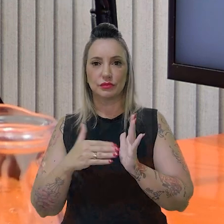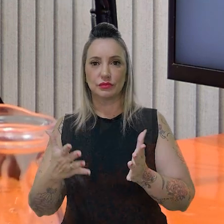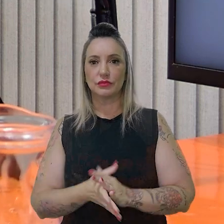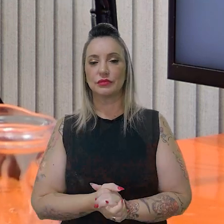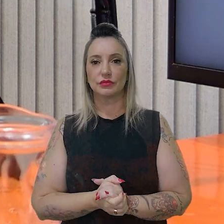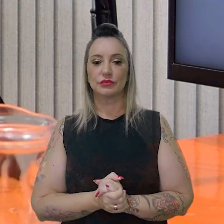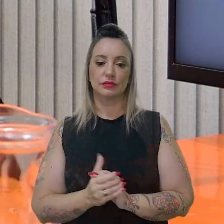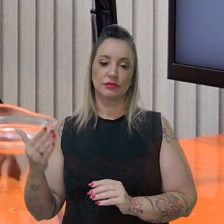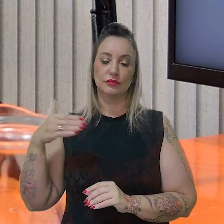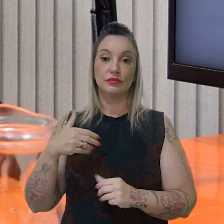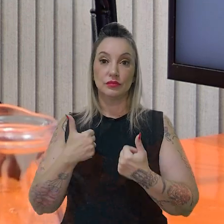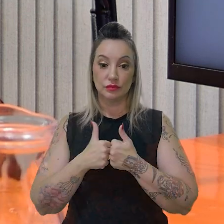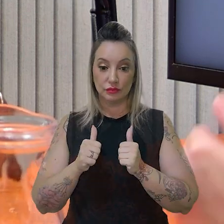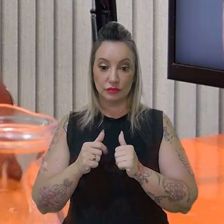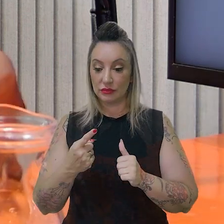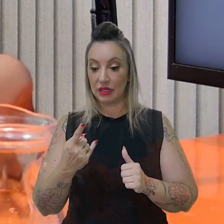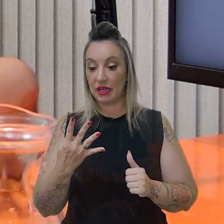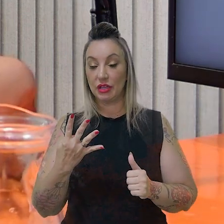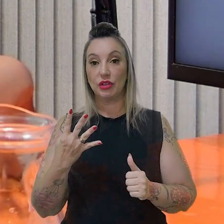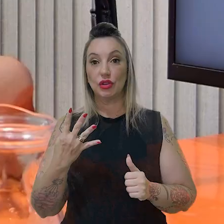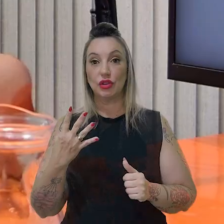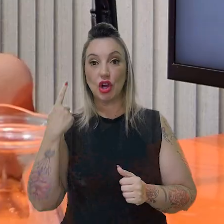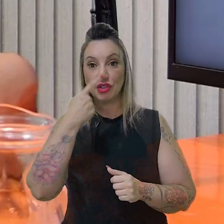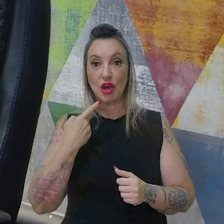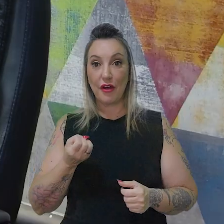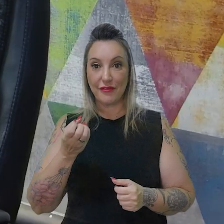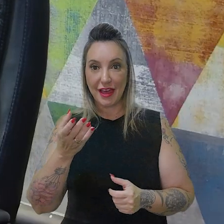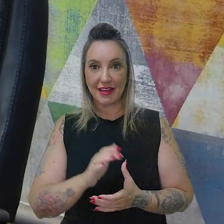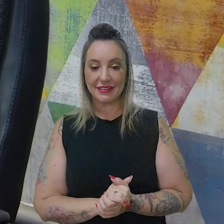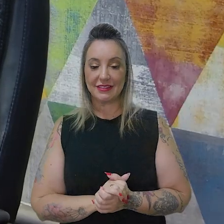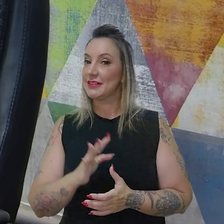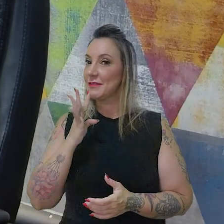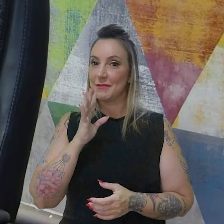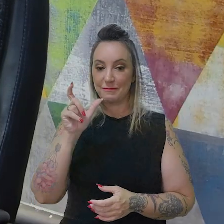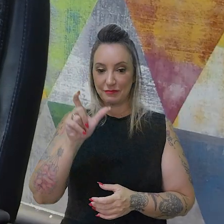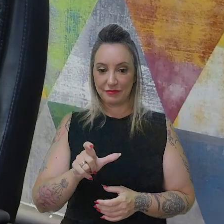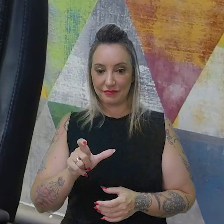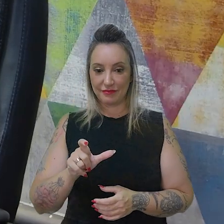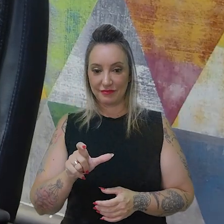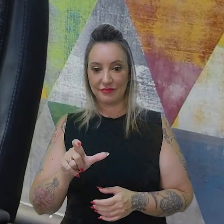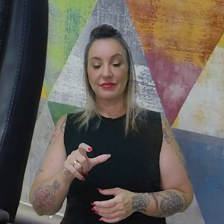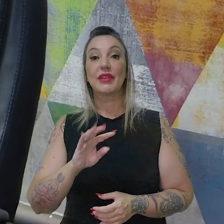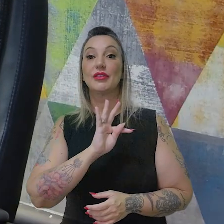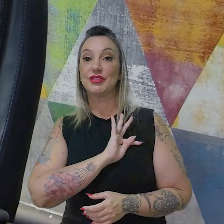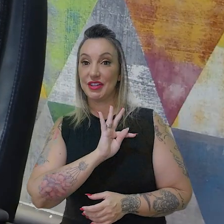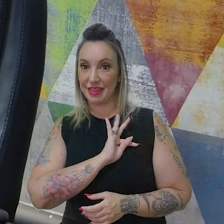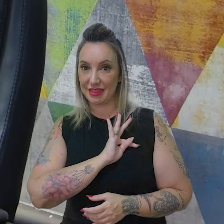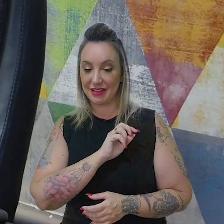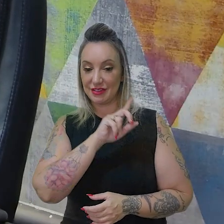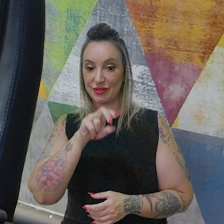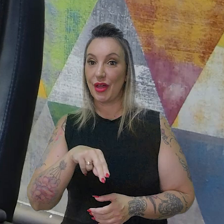vim de ônibus então já tive 14 horas de viagem aí é E aí para quem não conhece o terminal TT fica na zona